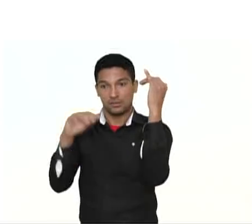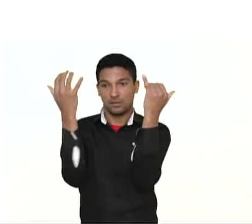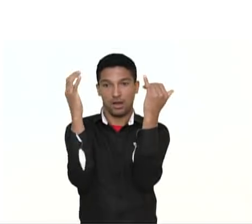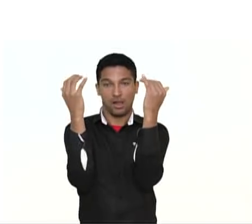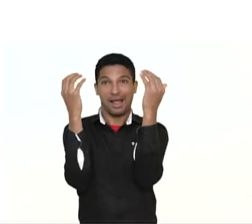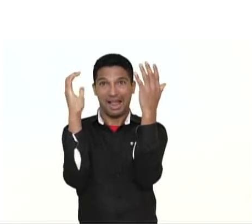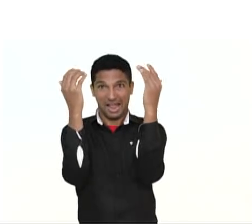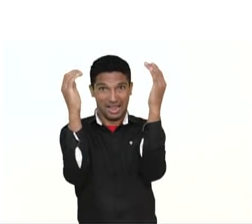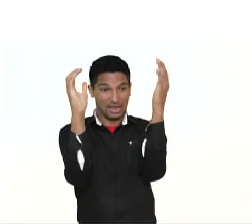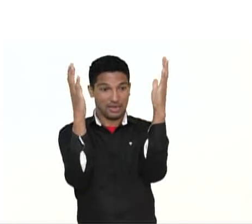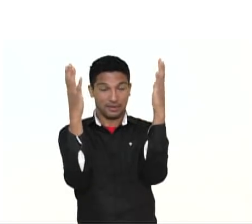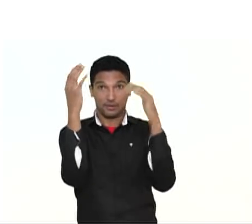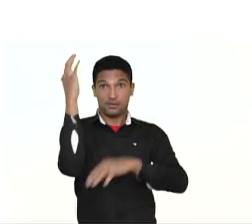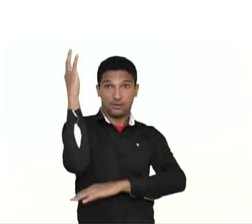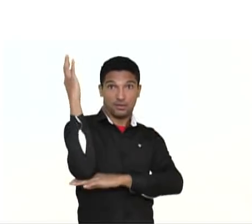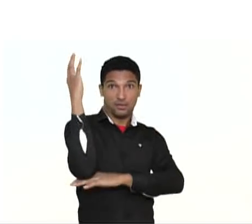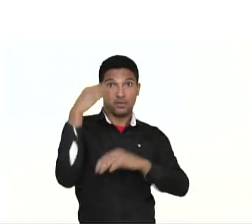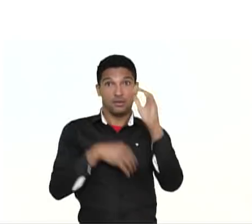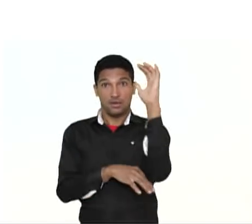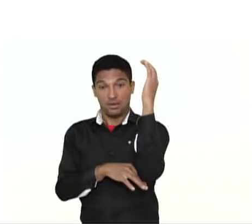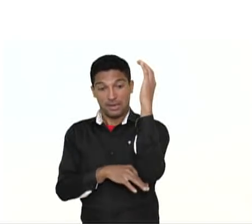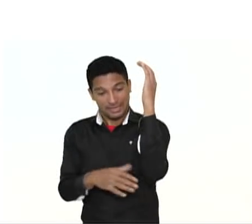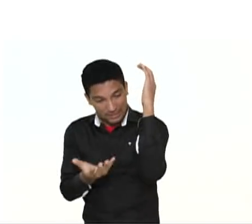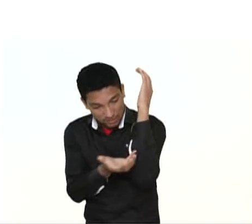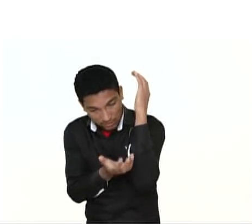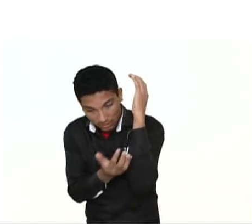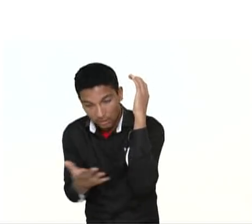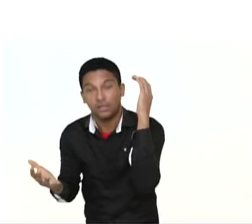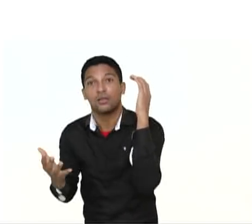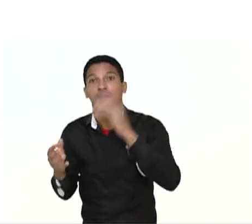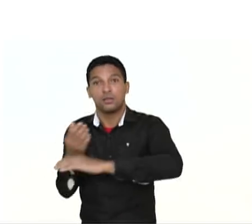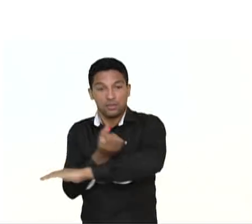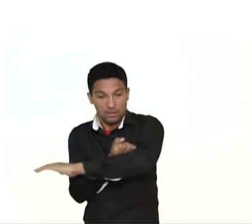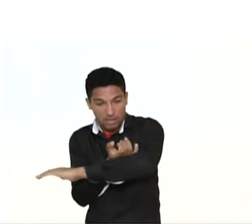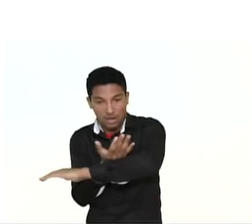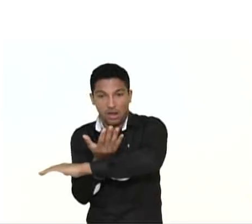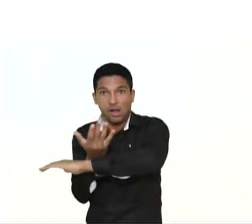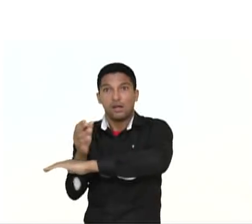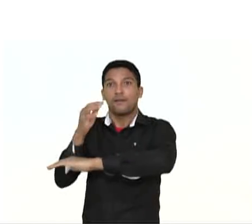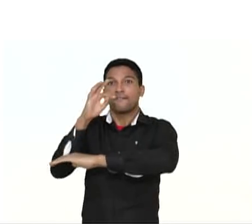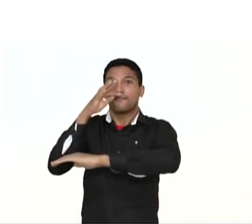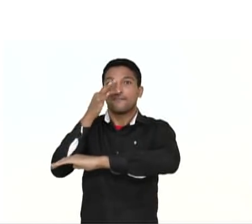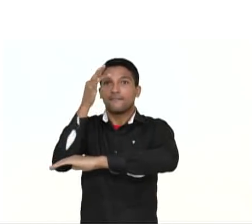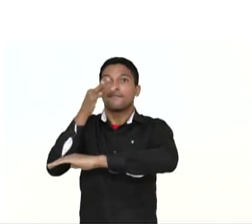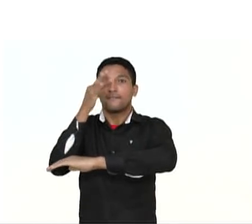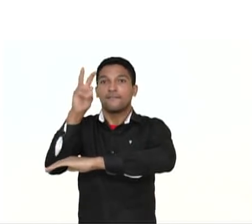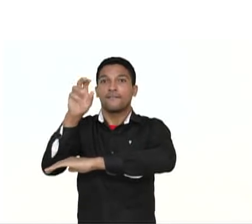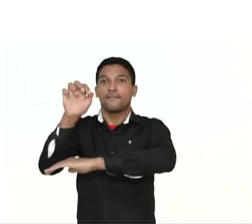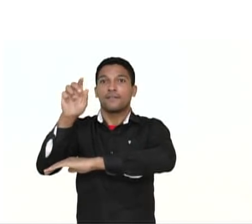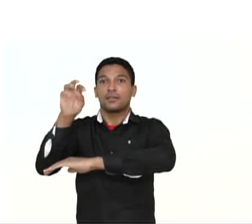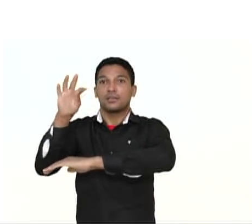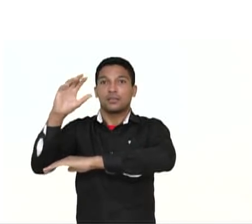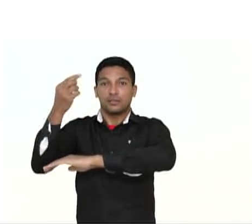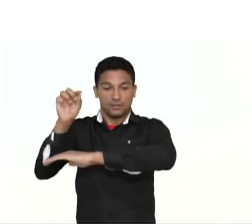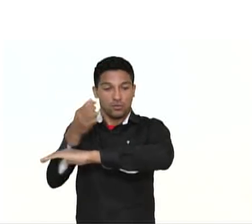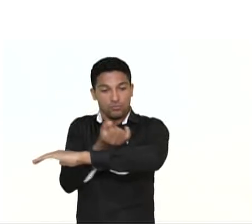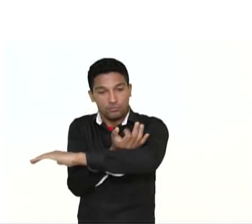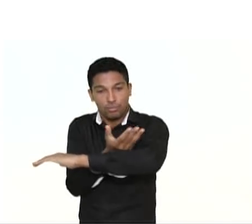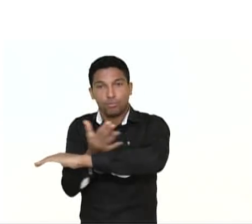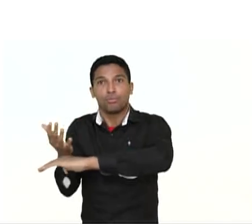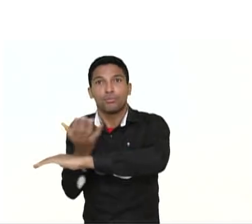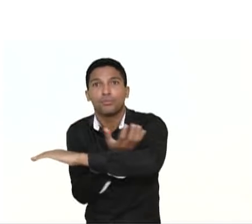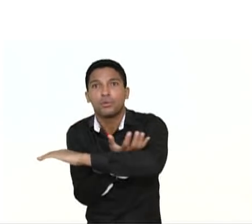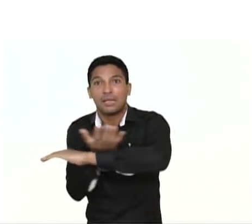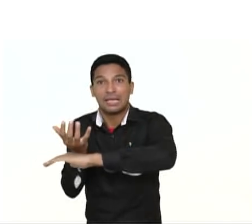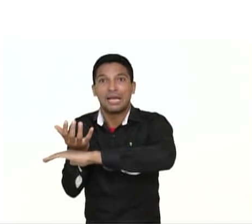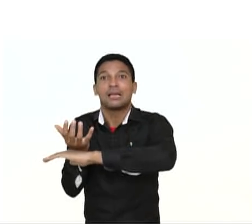copa principal da floresta, de uma floresta tropical virgem, podendo exterminar pequenos arbustos, plantas